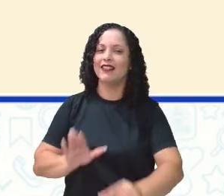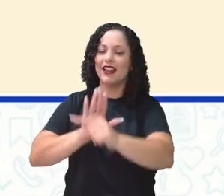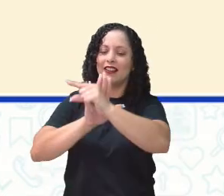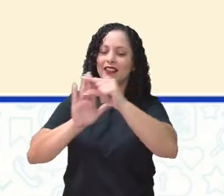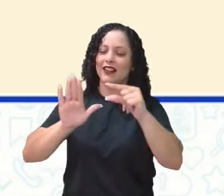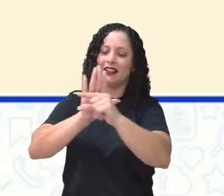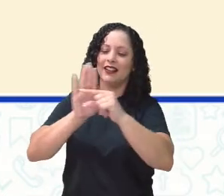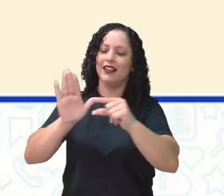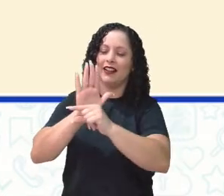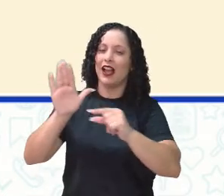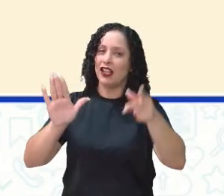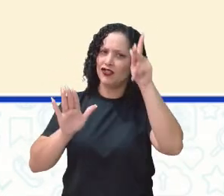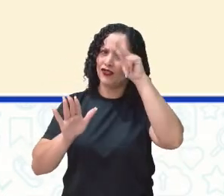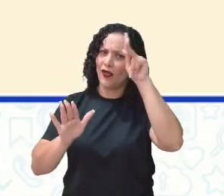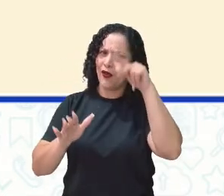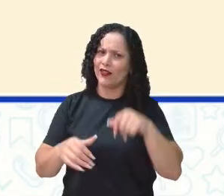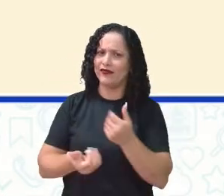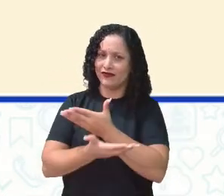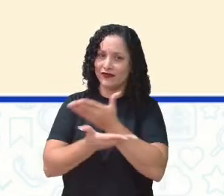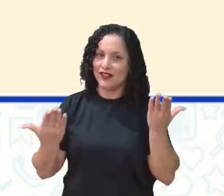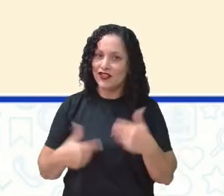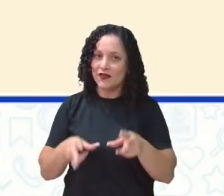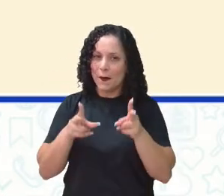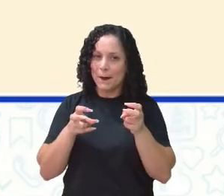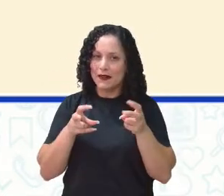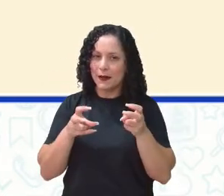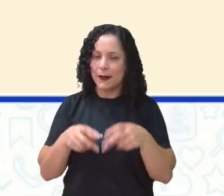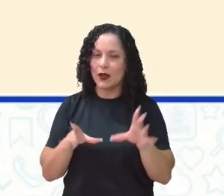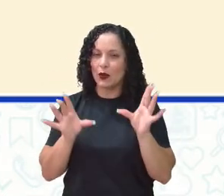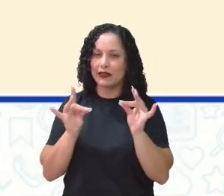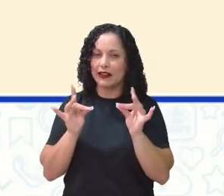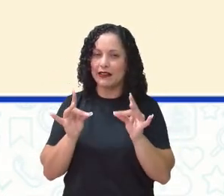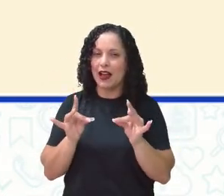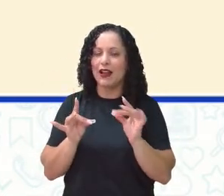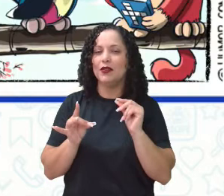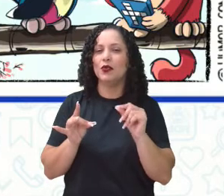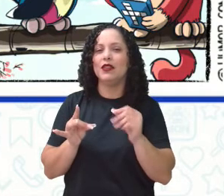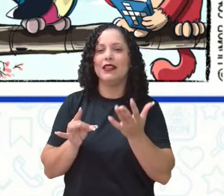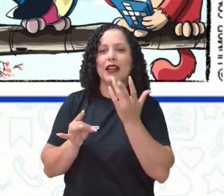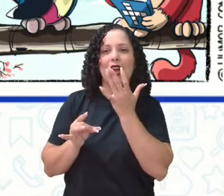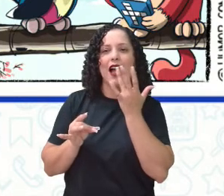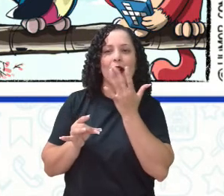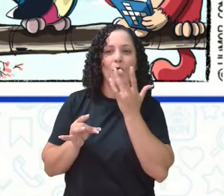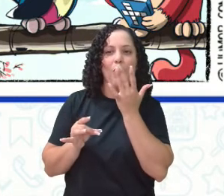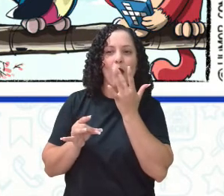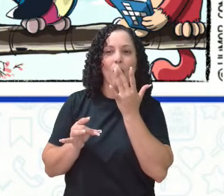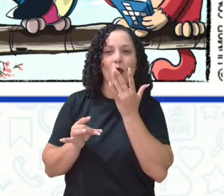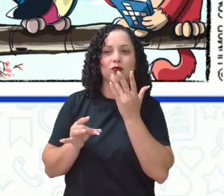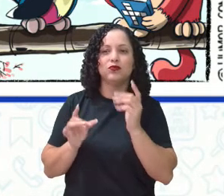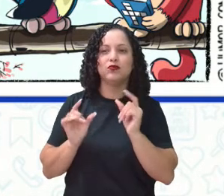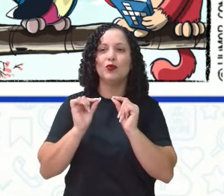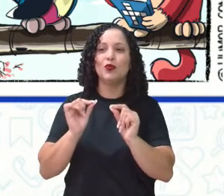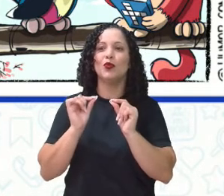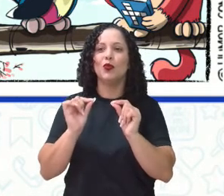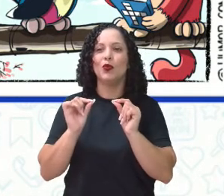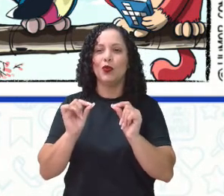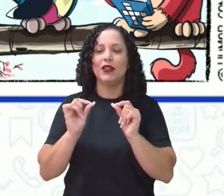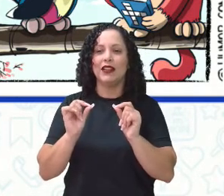vocês perceberam, não é? Aí no detalhe, a cor do balão, não é? Vocês percebem que